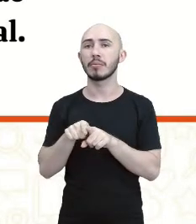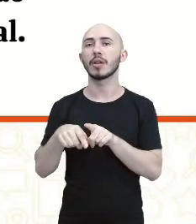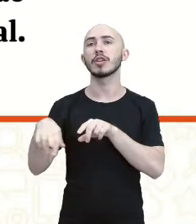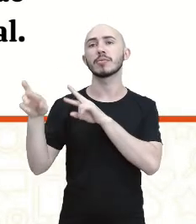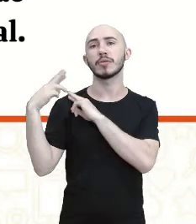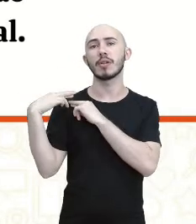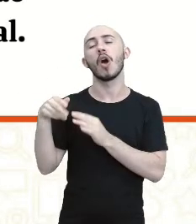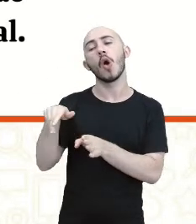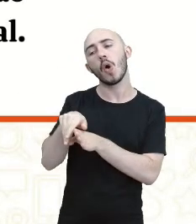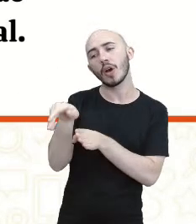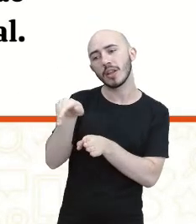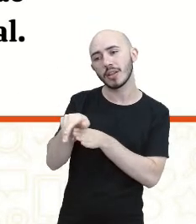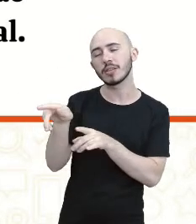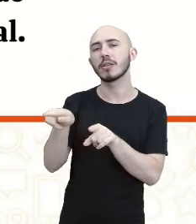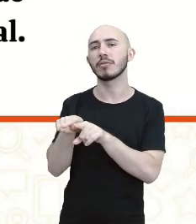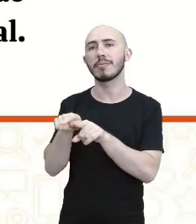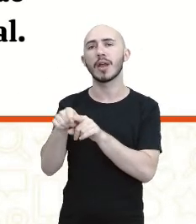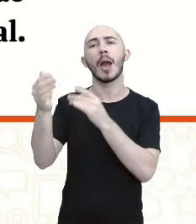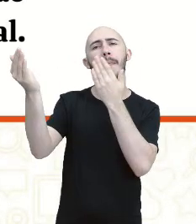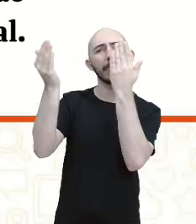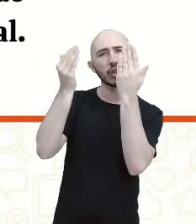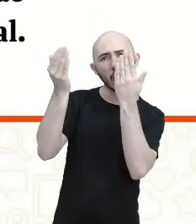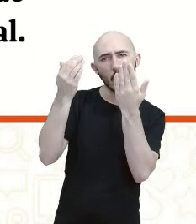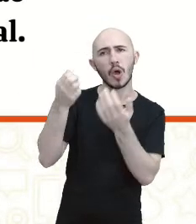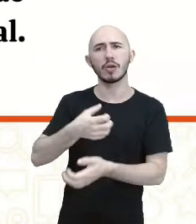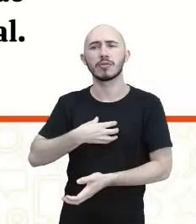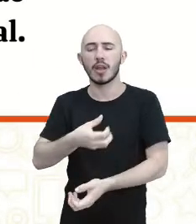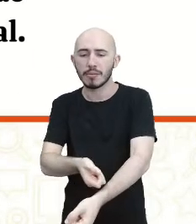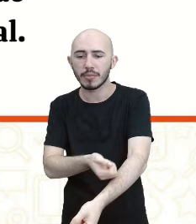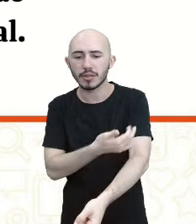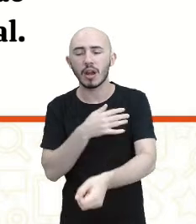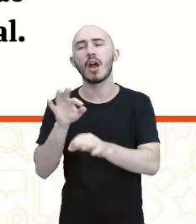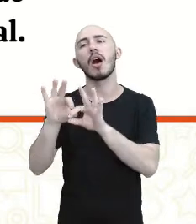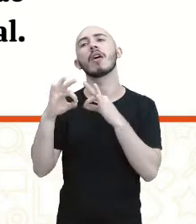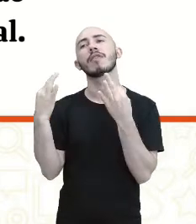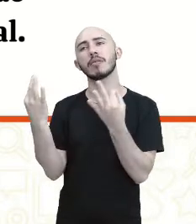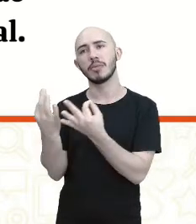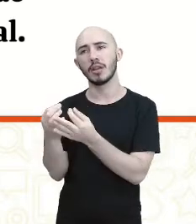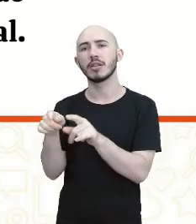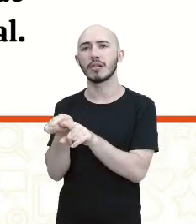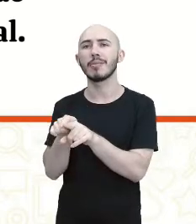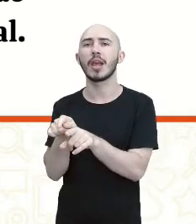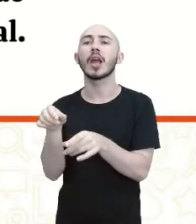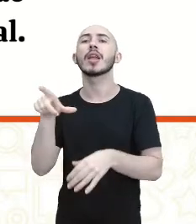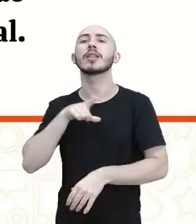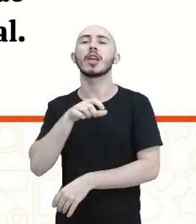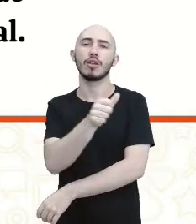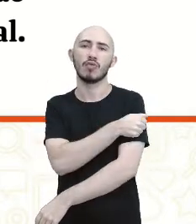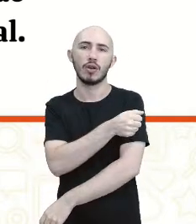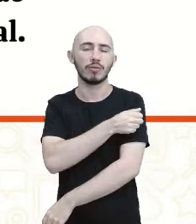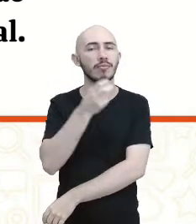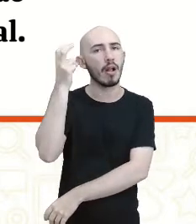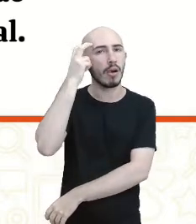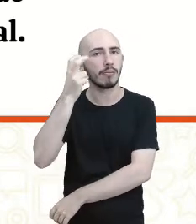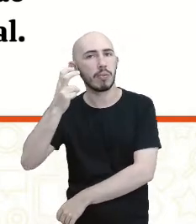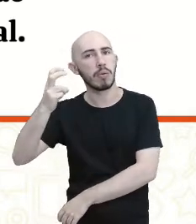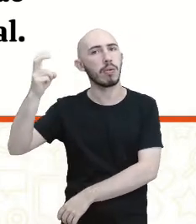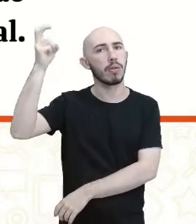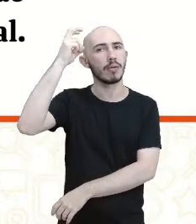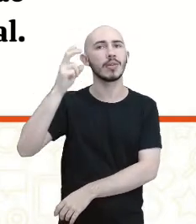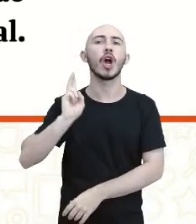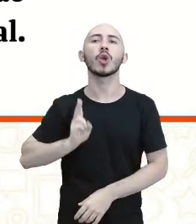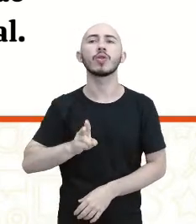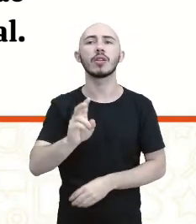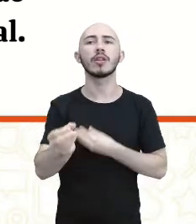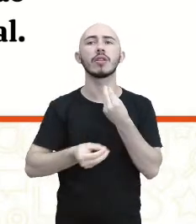suporte psicológico e emocional à família do estudante com as altas habilidades ou superdotação, dando